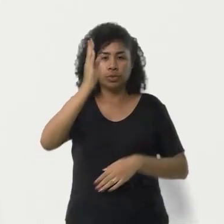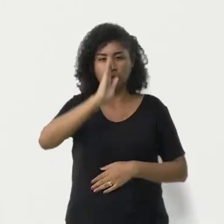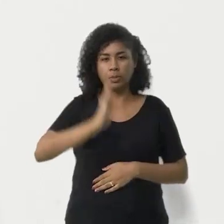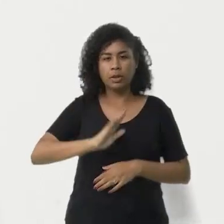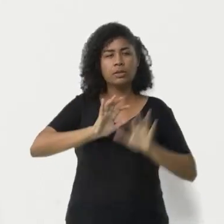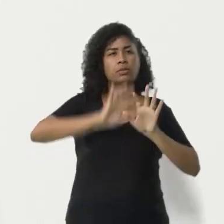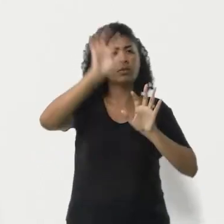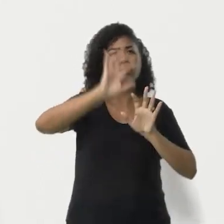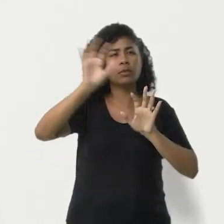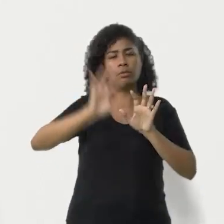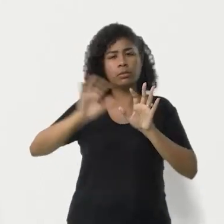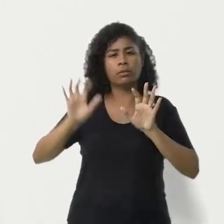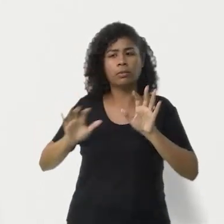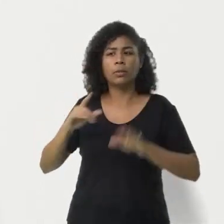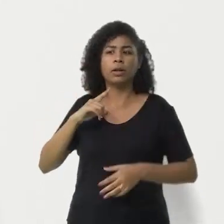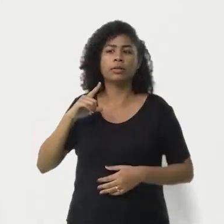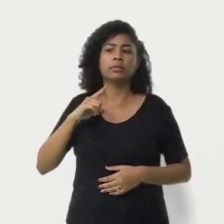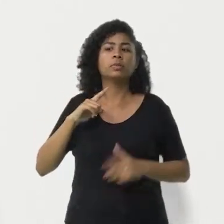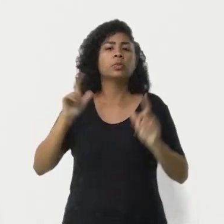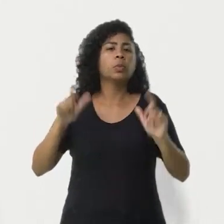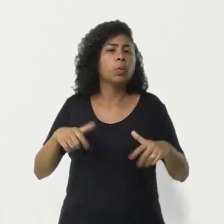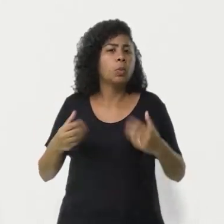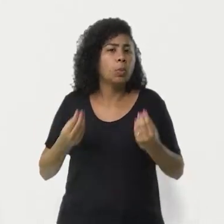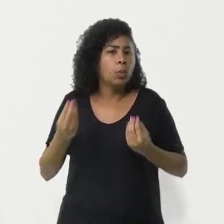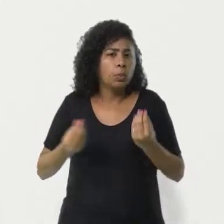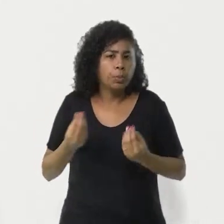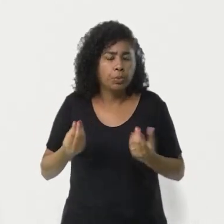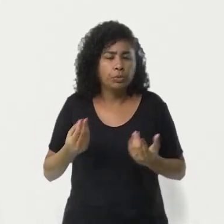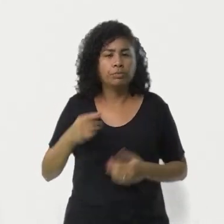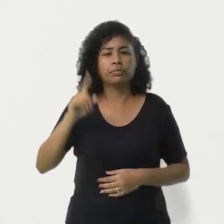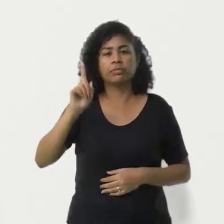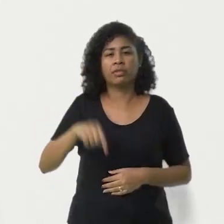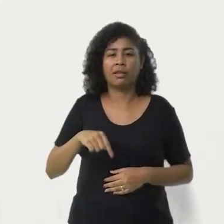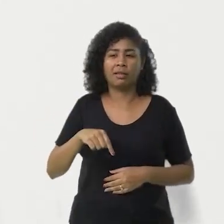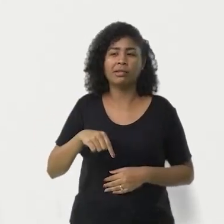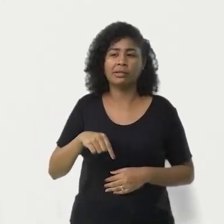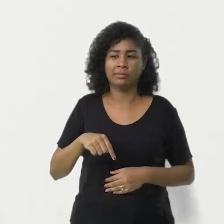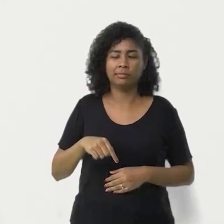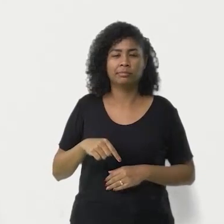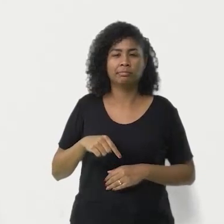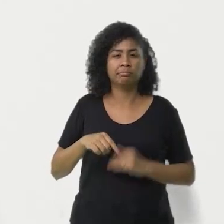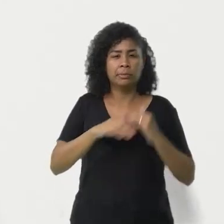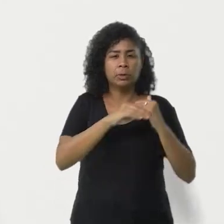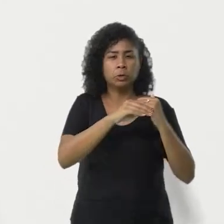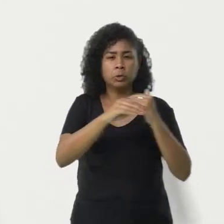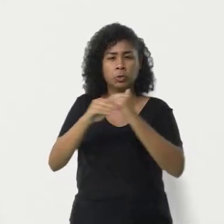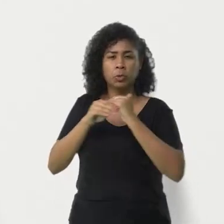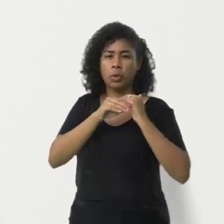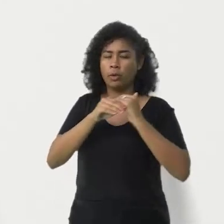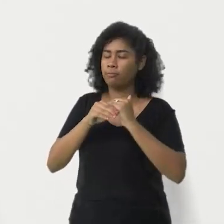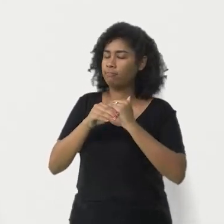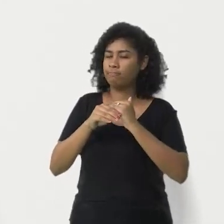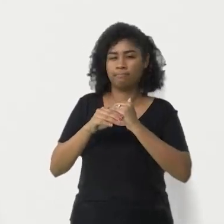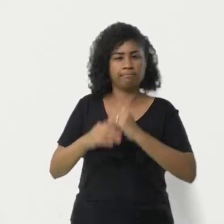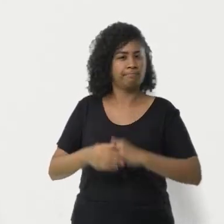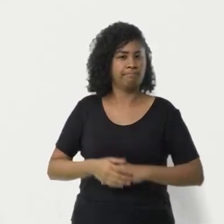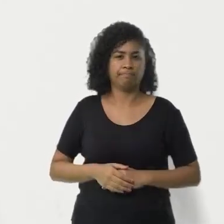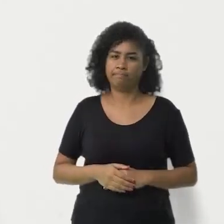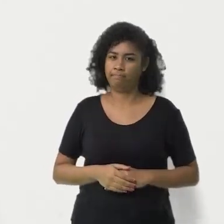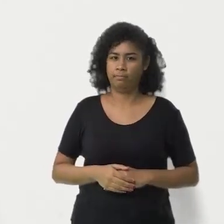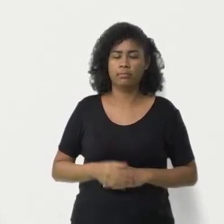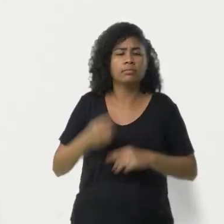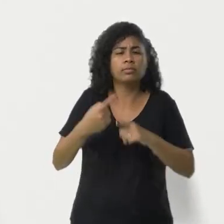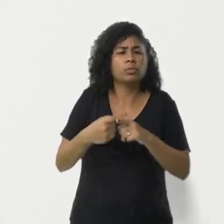gente, vai estar distribuída de forma irregular, né, pelo território. Por